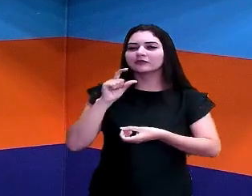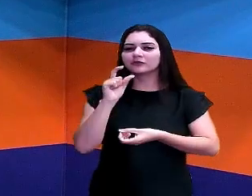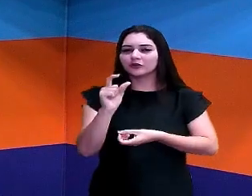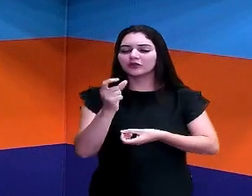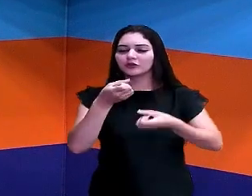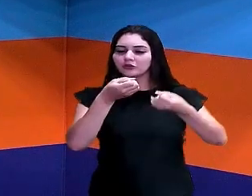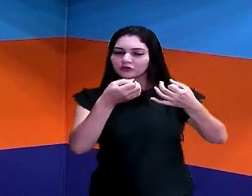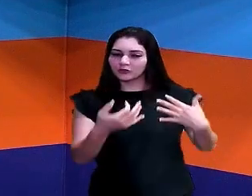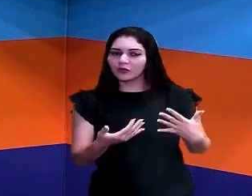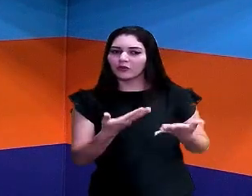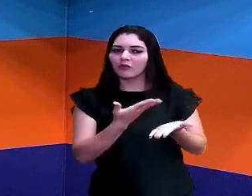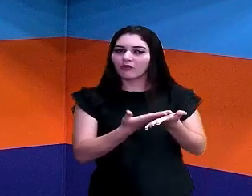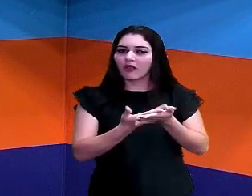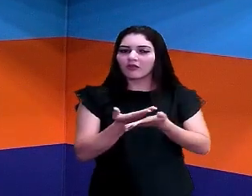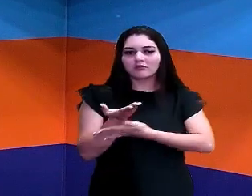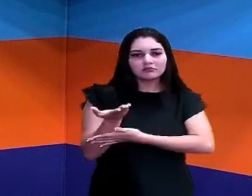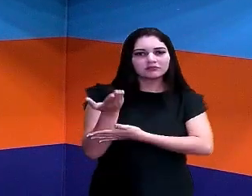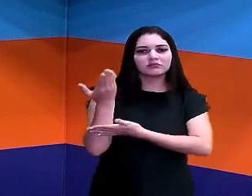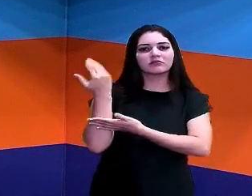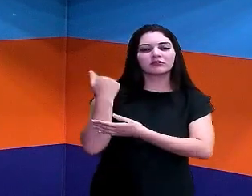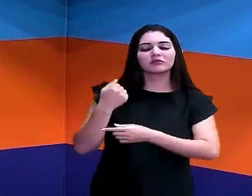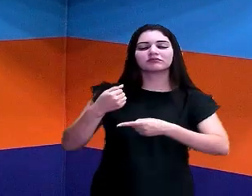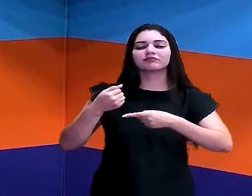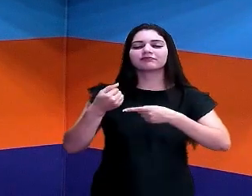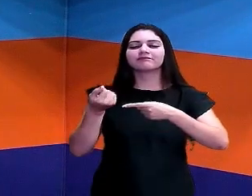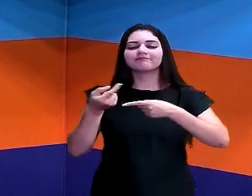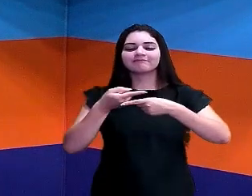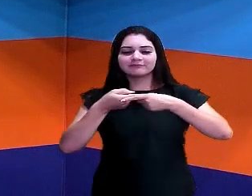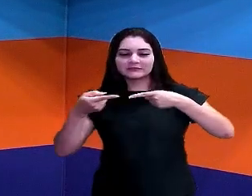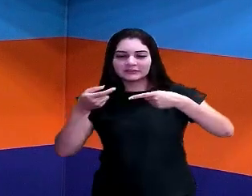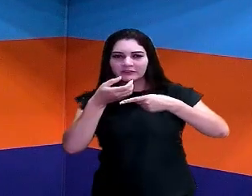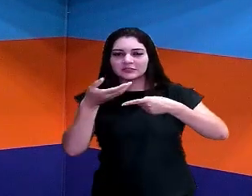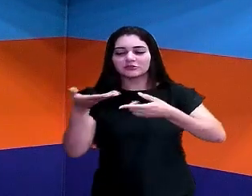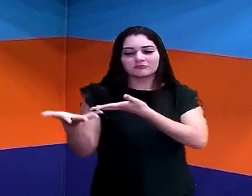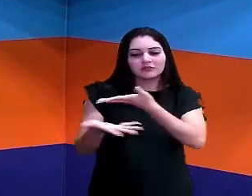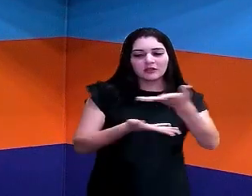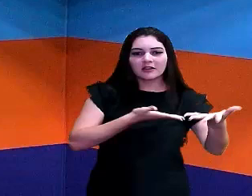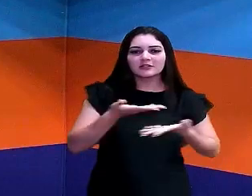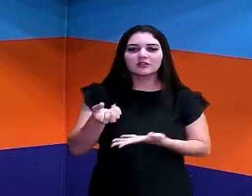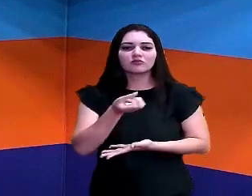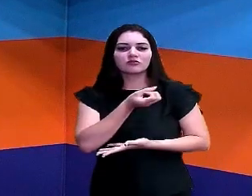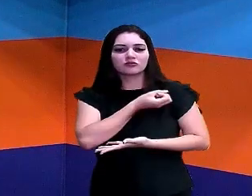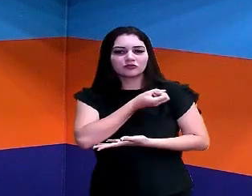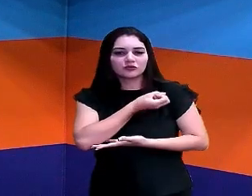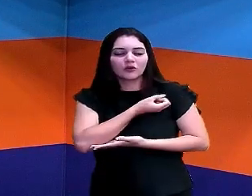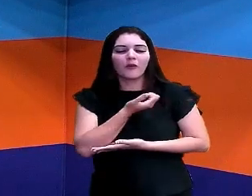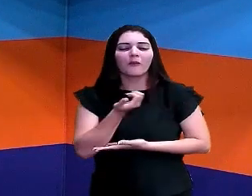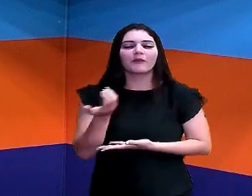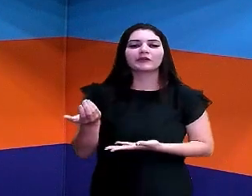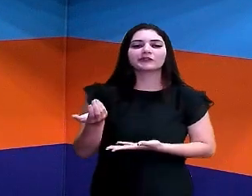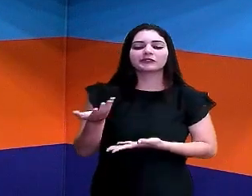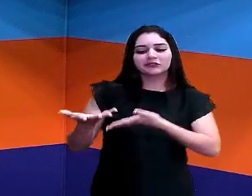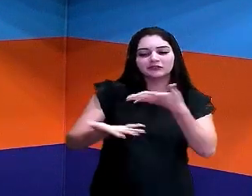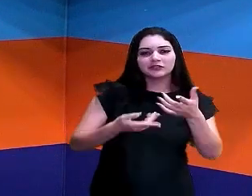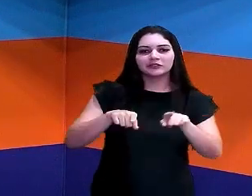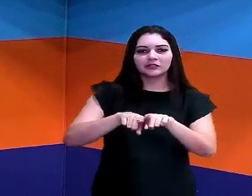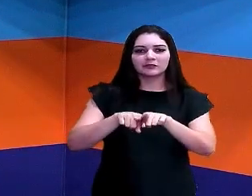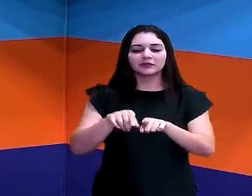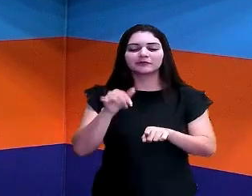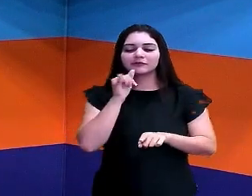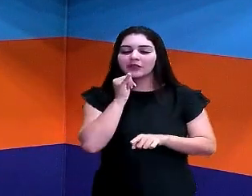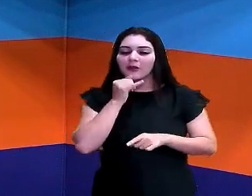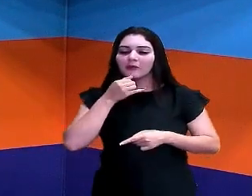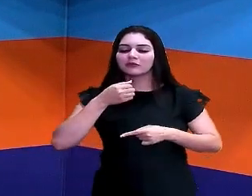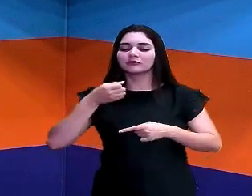falou em uma aula anterior sobre frações e essa relação dos números decimais relacionado também com a